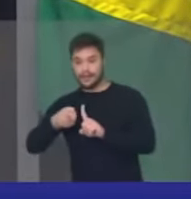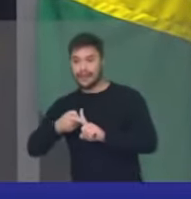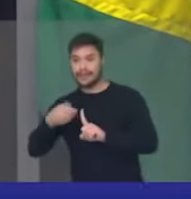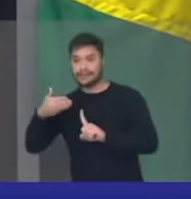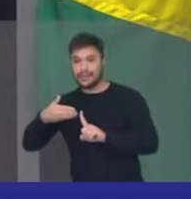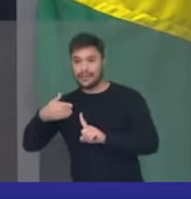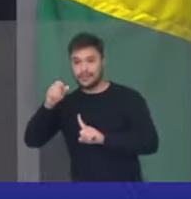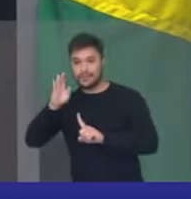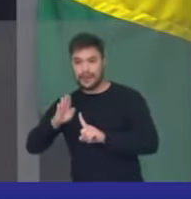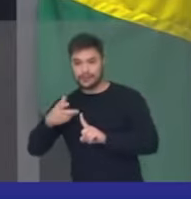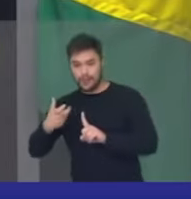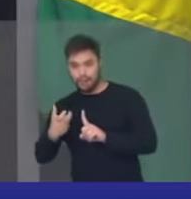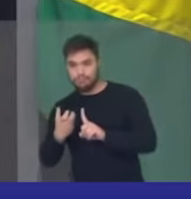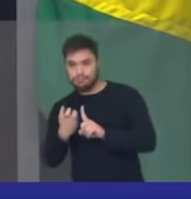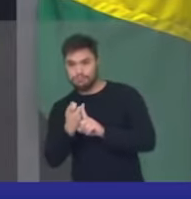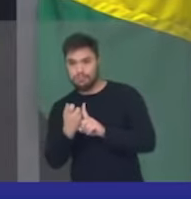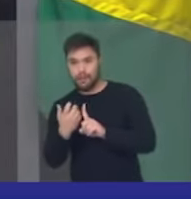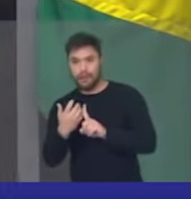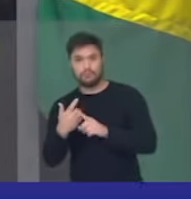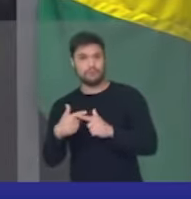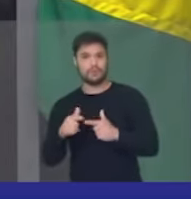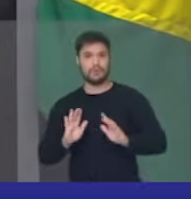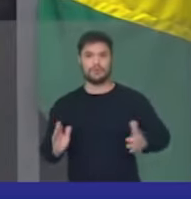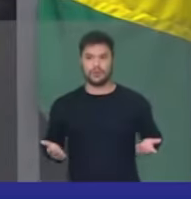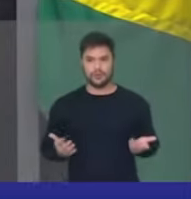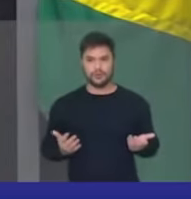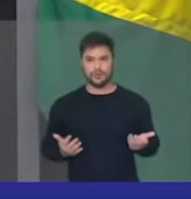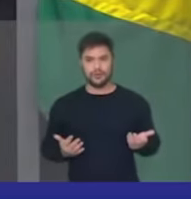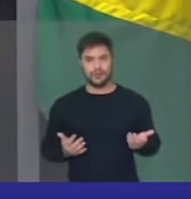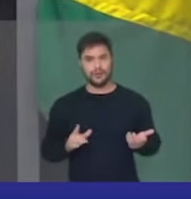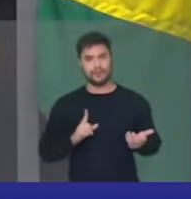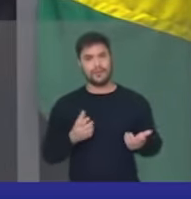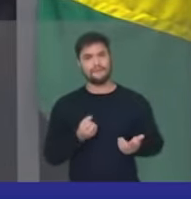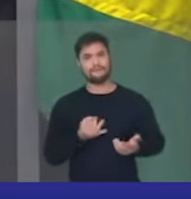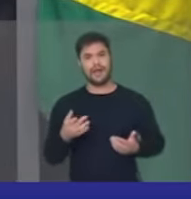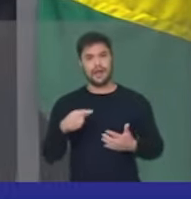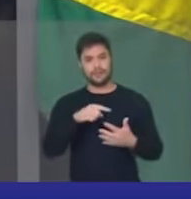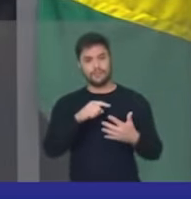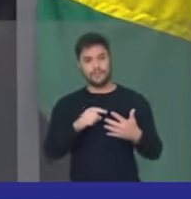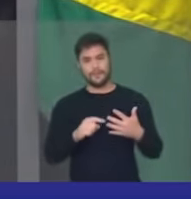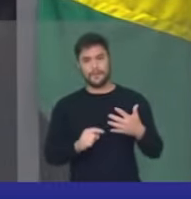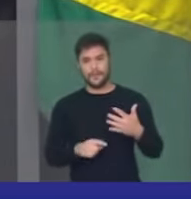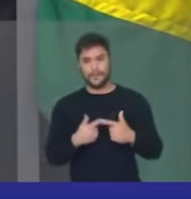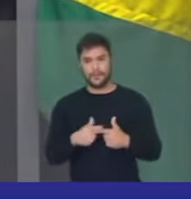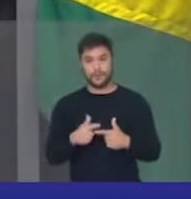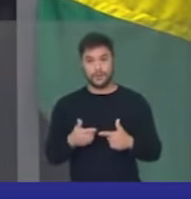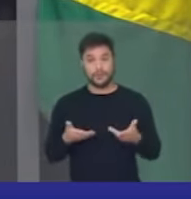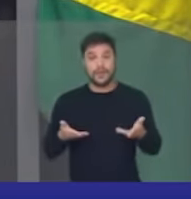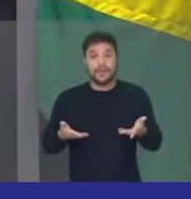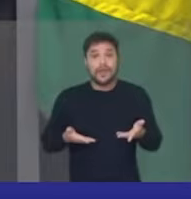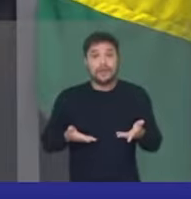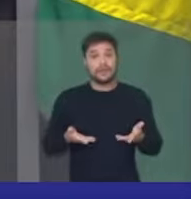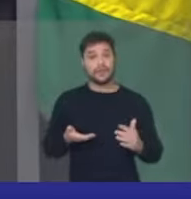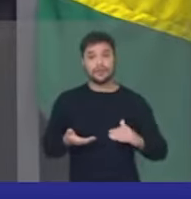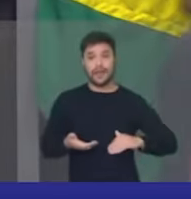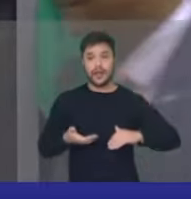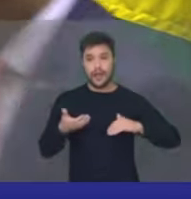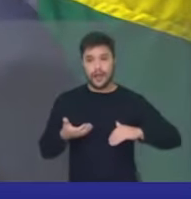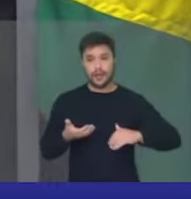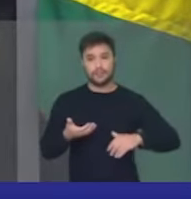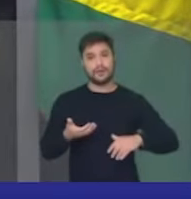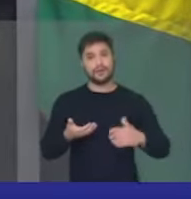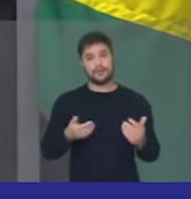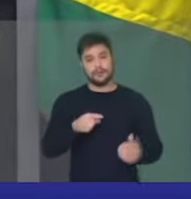fato não tem nenhum problema ou seja são umas sucessões de problemas e quando nós chegamos aqui né tanto esta casa